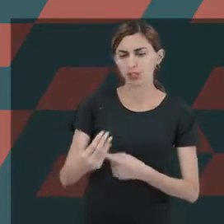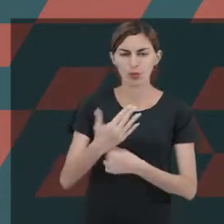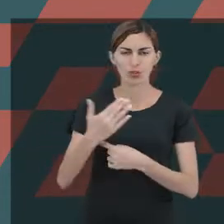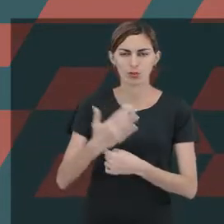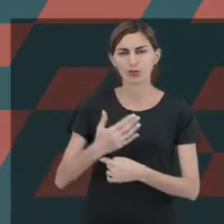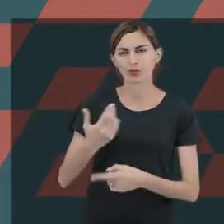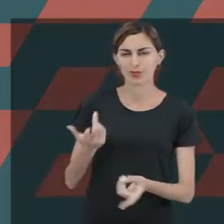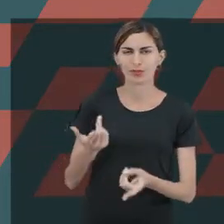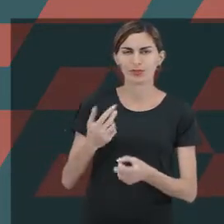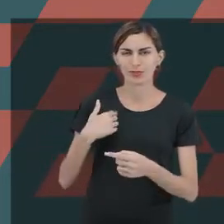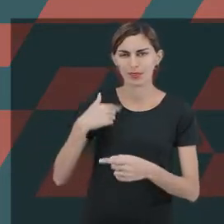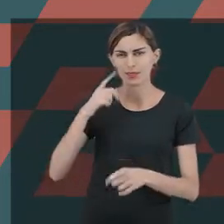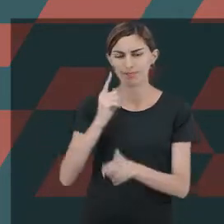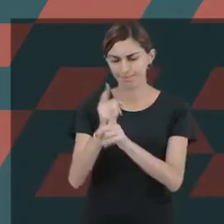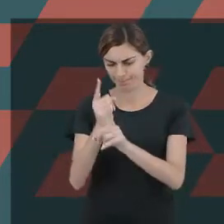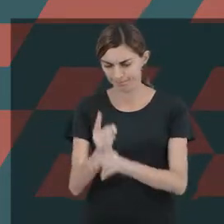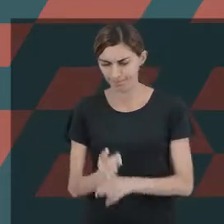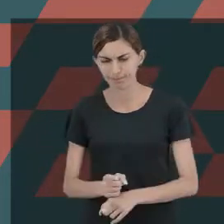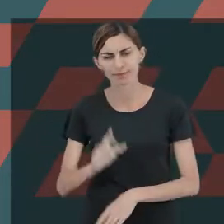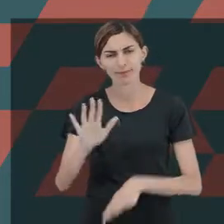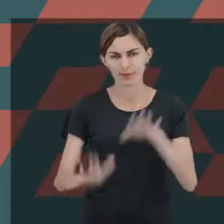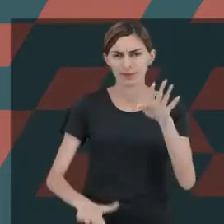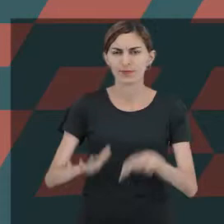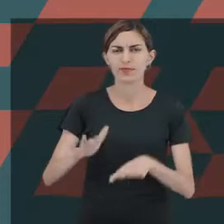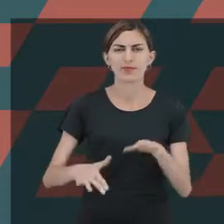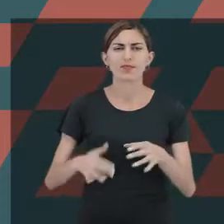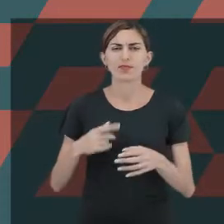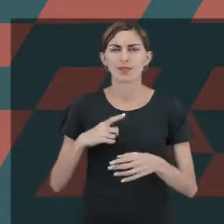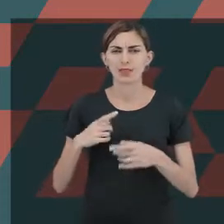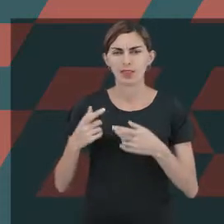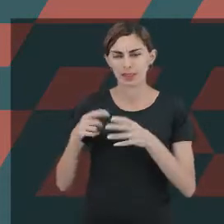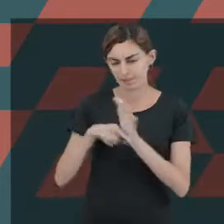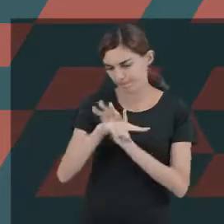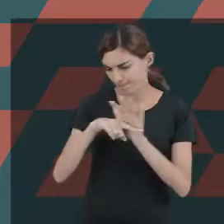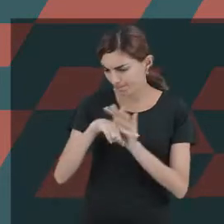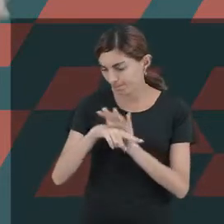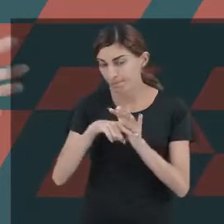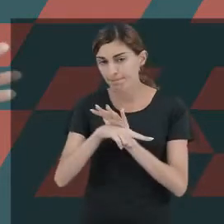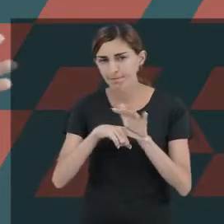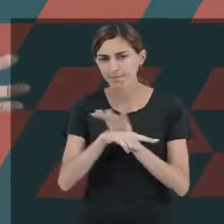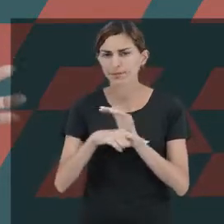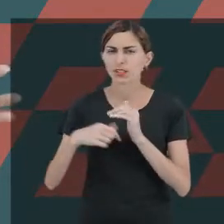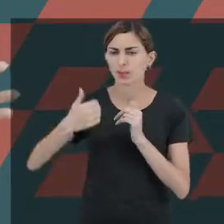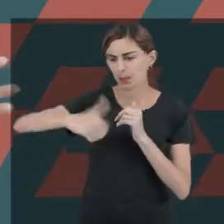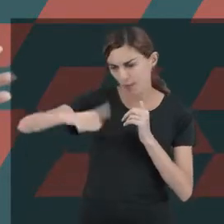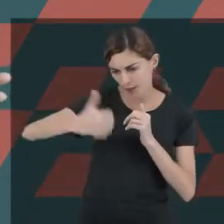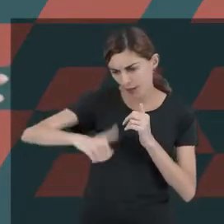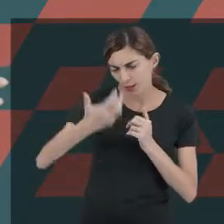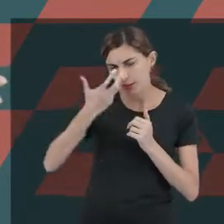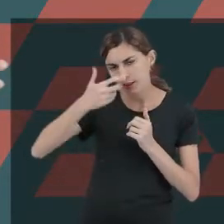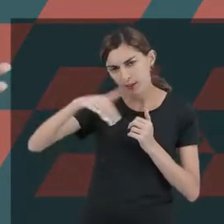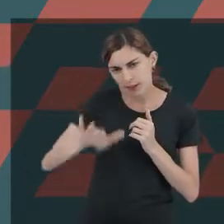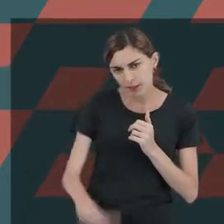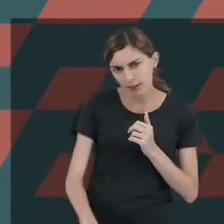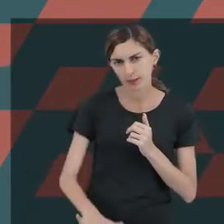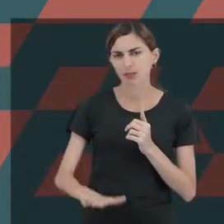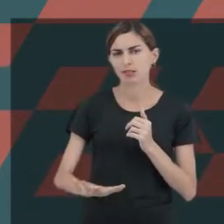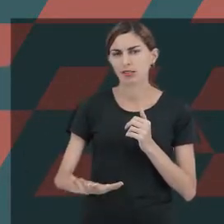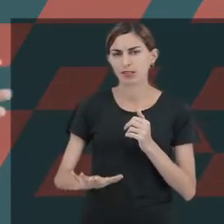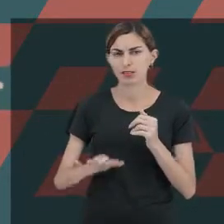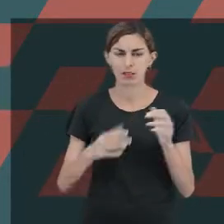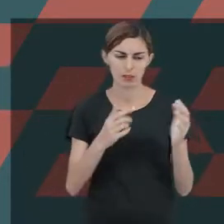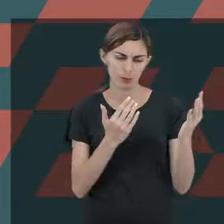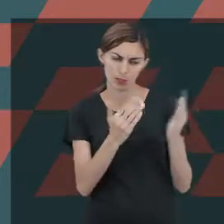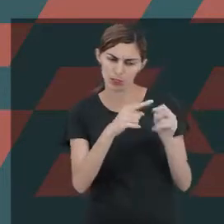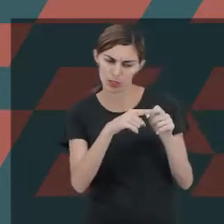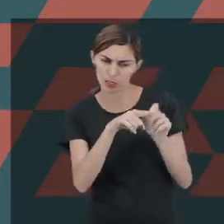definir, e o eletro, e muitas vezes a gente tem que lançar a mão do vídeo EG, que é um exame em que a gente avalia a criança, filmando a criança e o eletro, para a gente entender